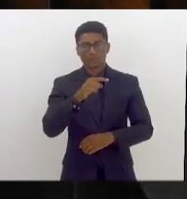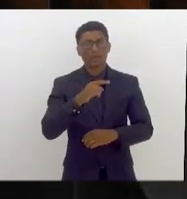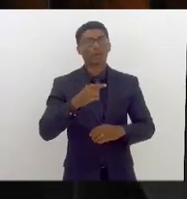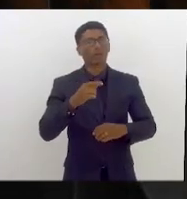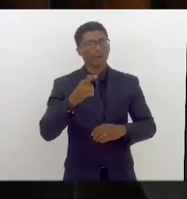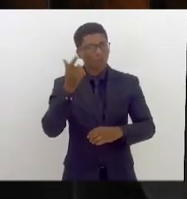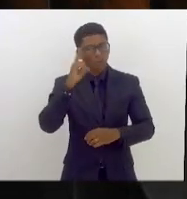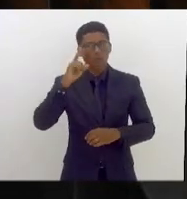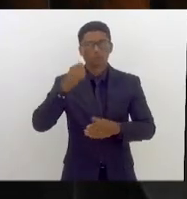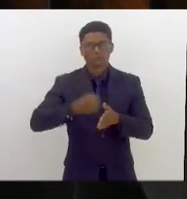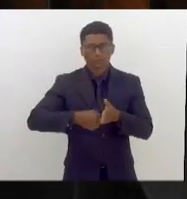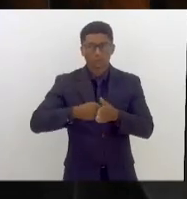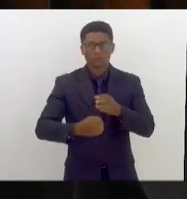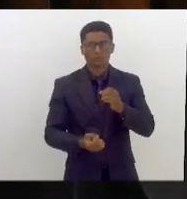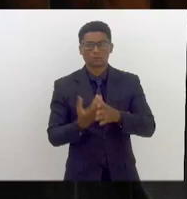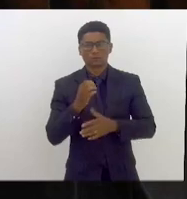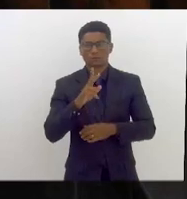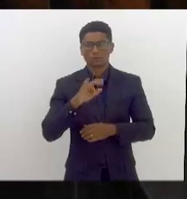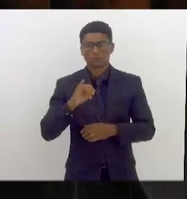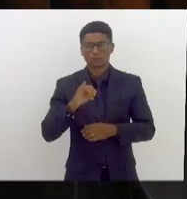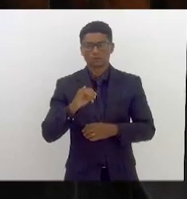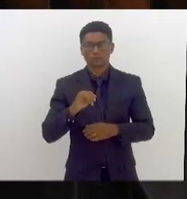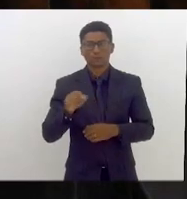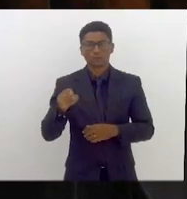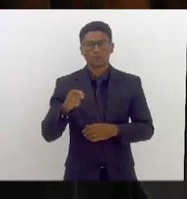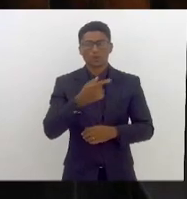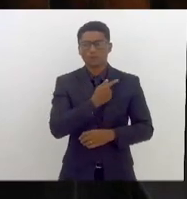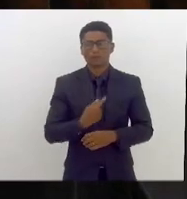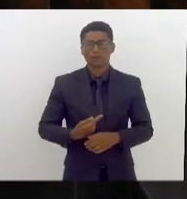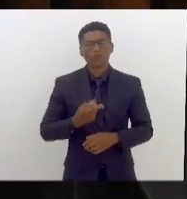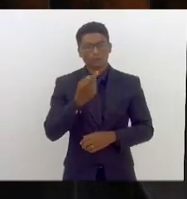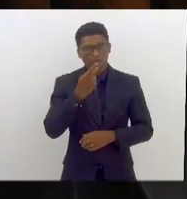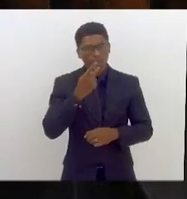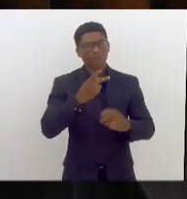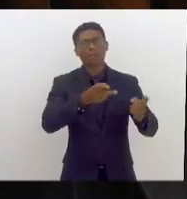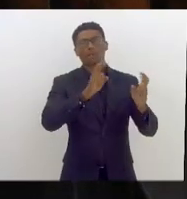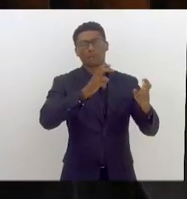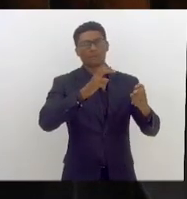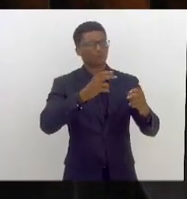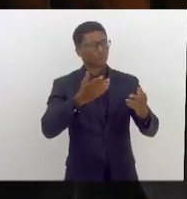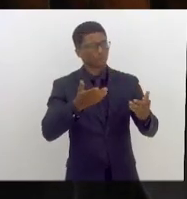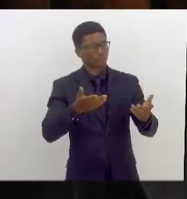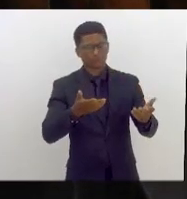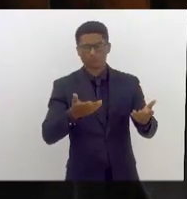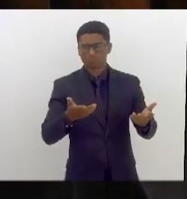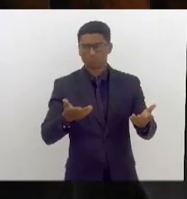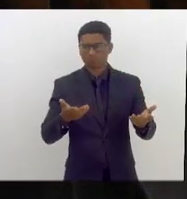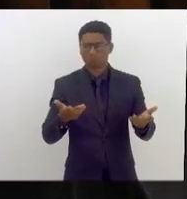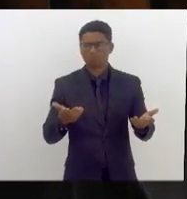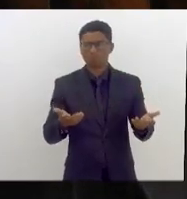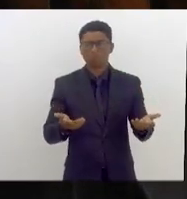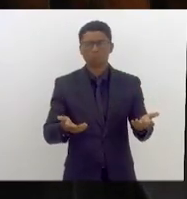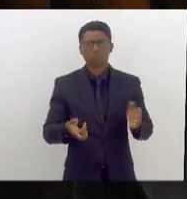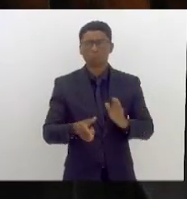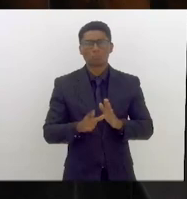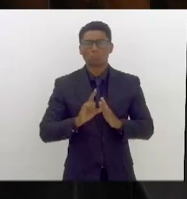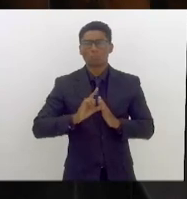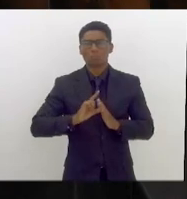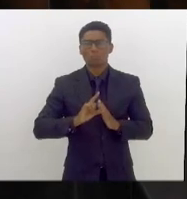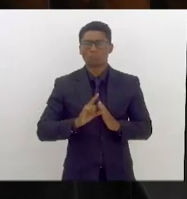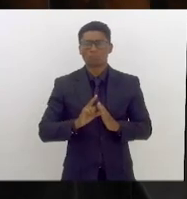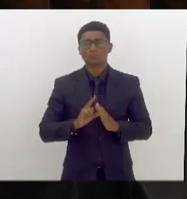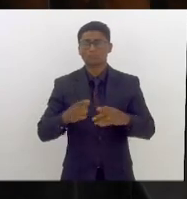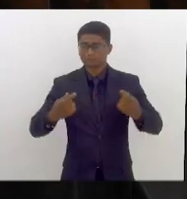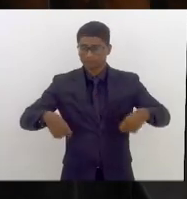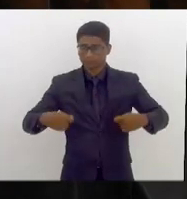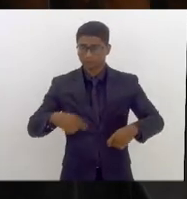gente conseguiu instalar, aí o governador começou a falar de trem, de uma hora para outra. Mas até então, é preciso dizer isso